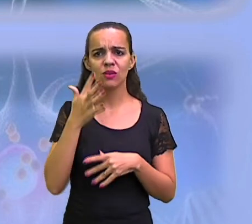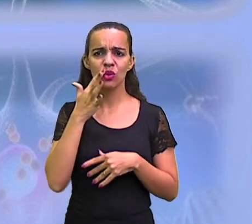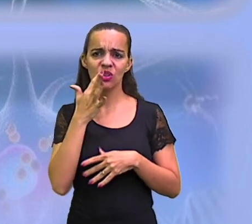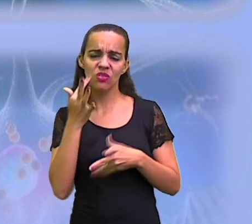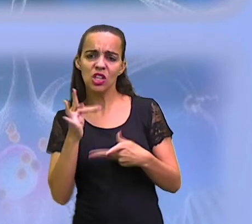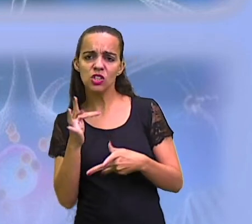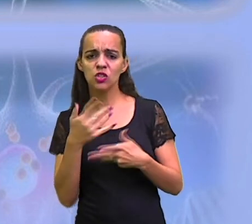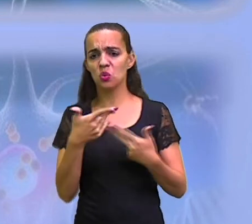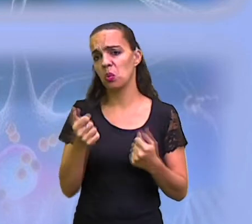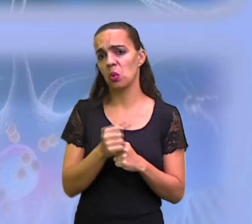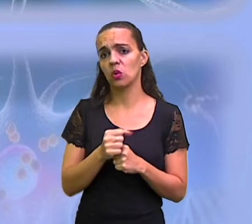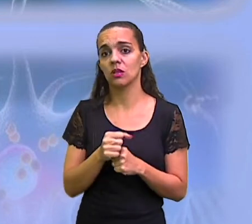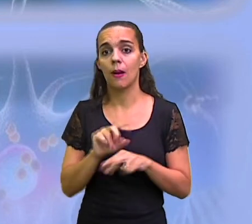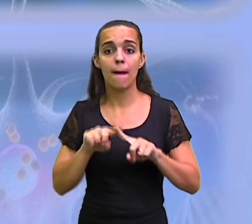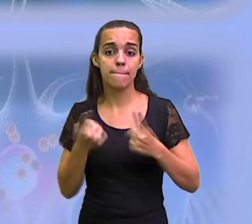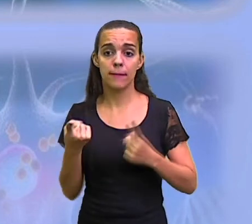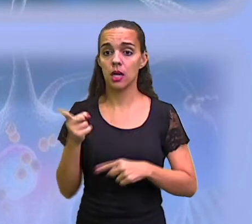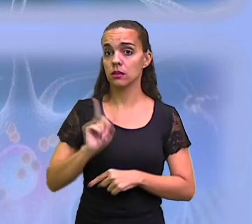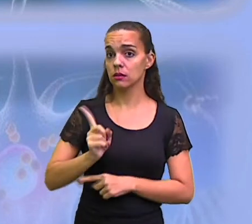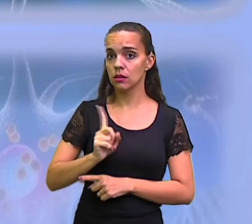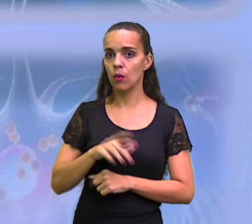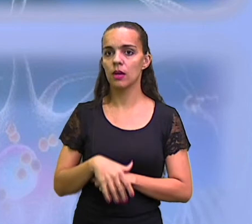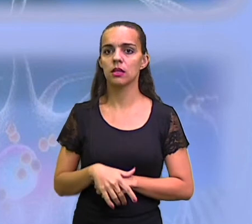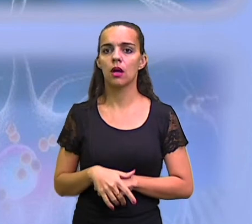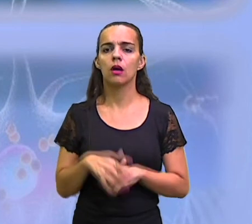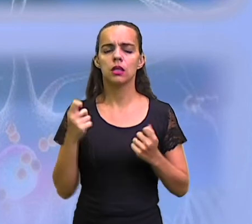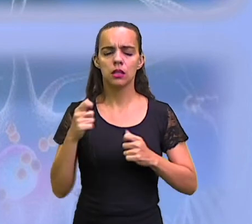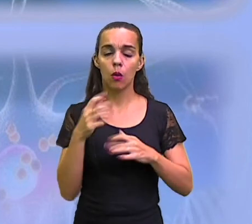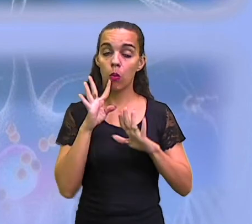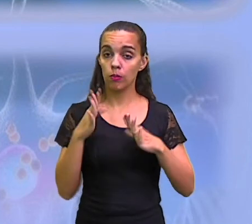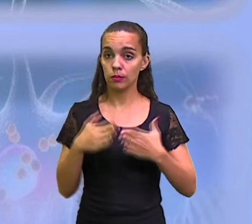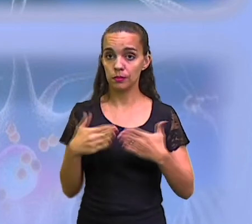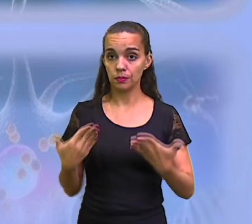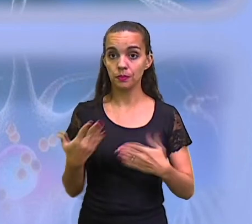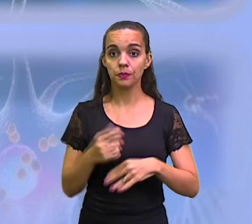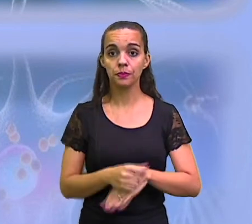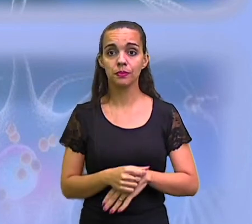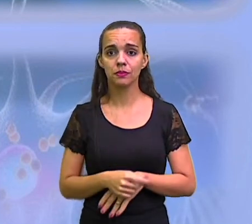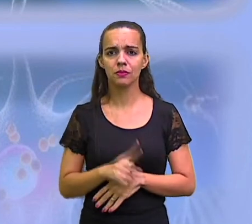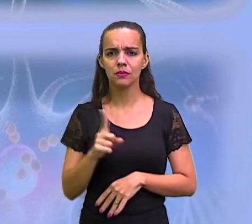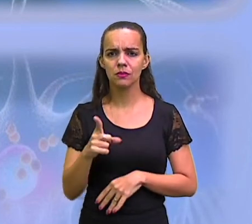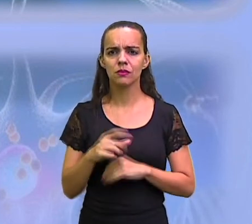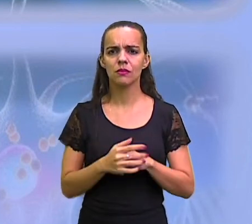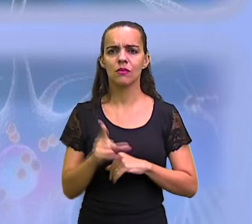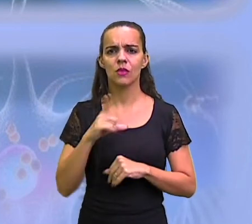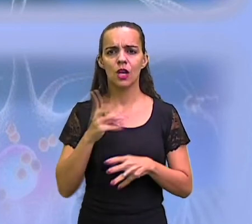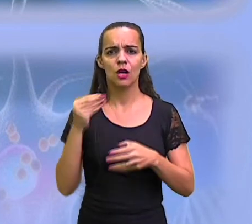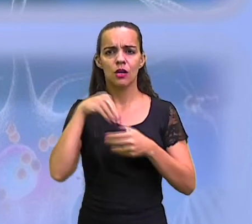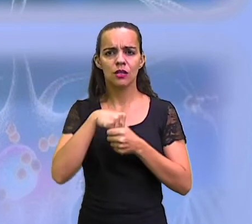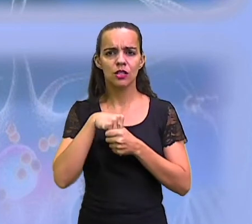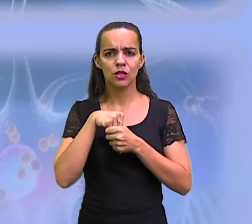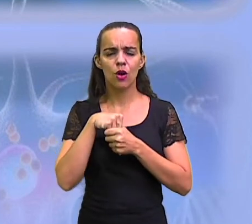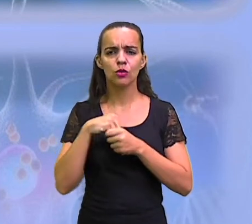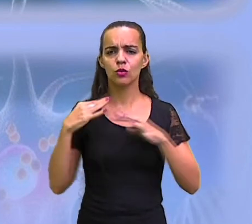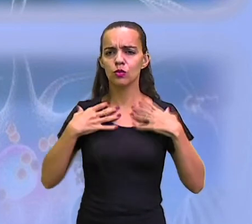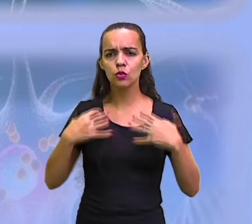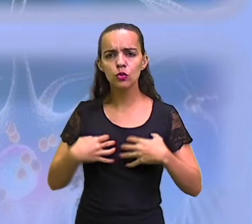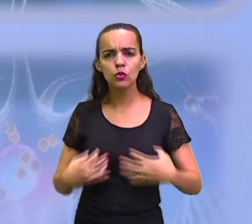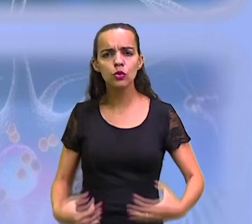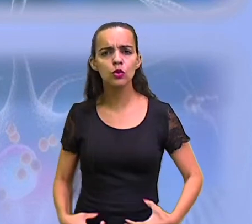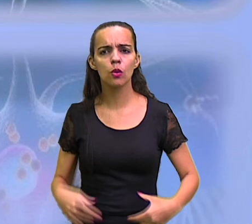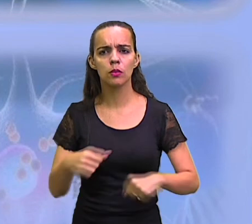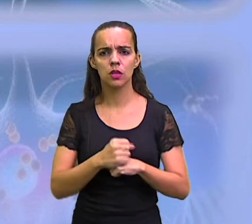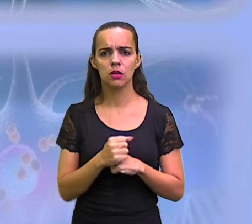alguma coisa assim. Mas não é. Então, olha só, precisamos estar atentos aos sintomas de todos